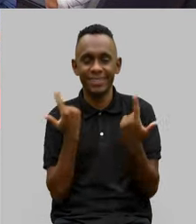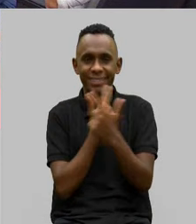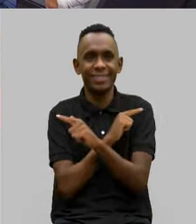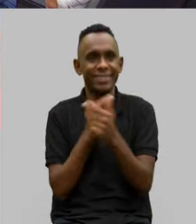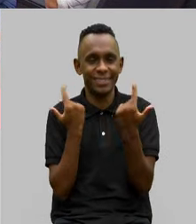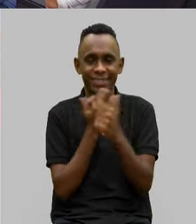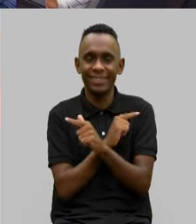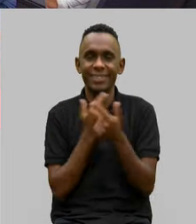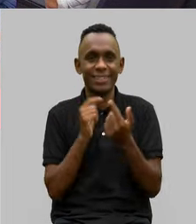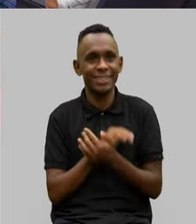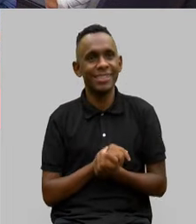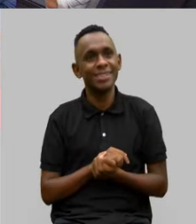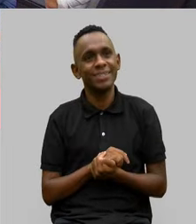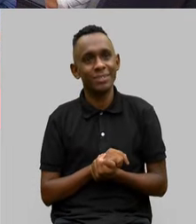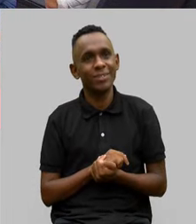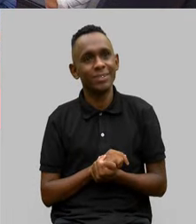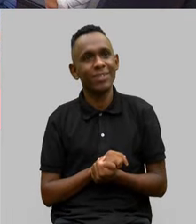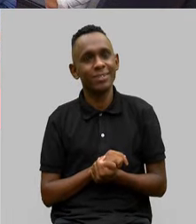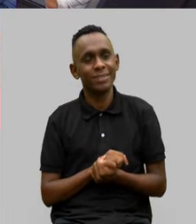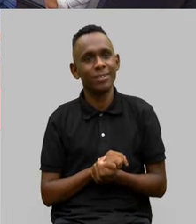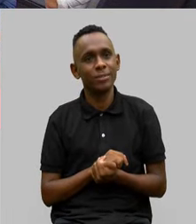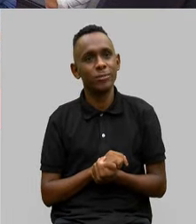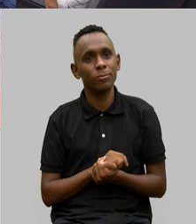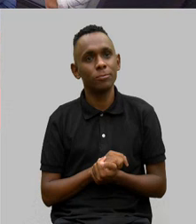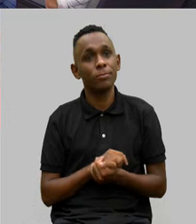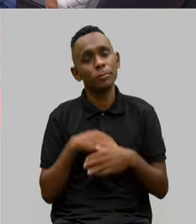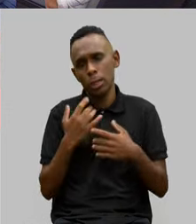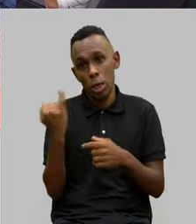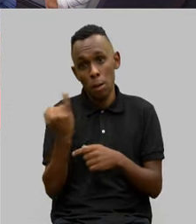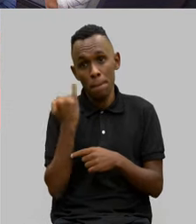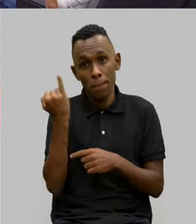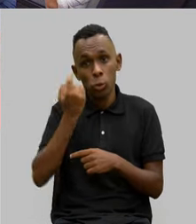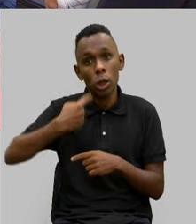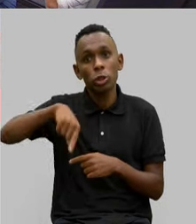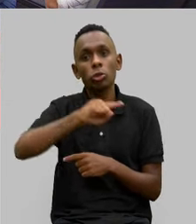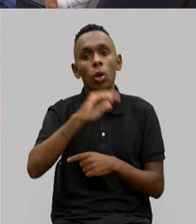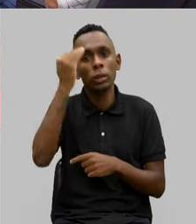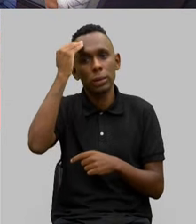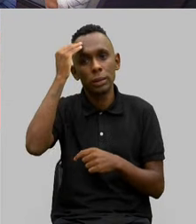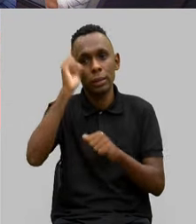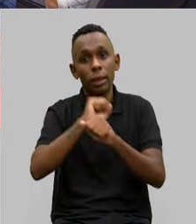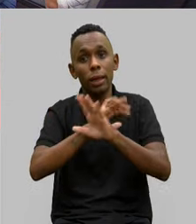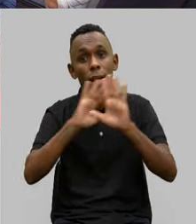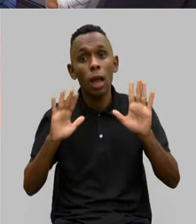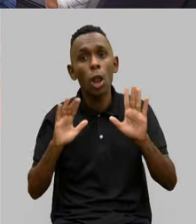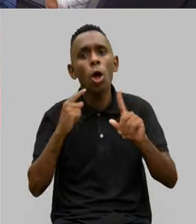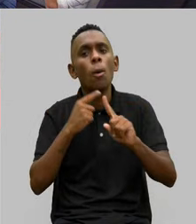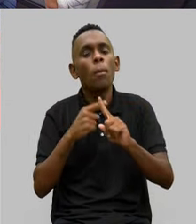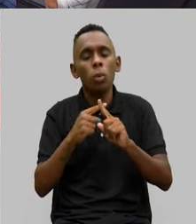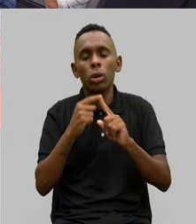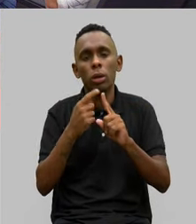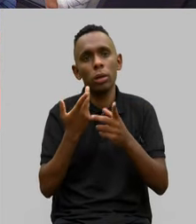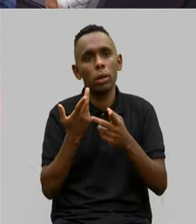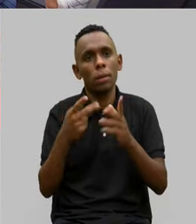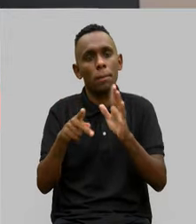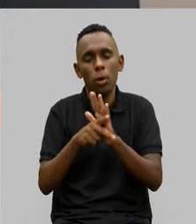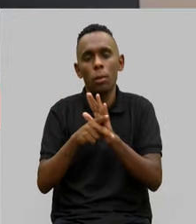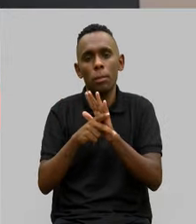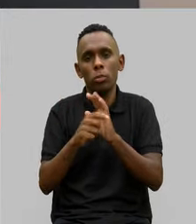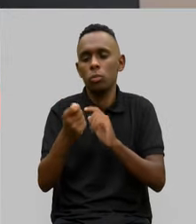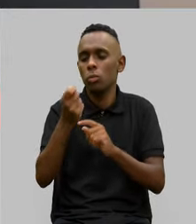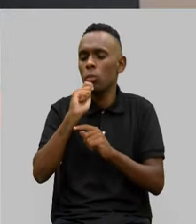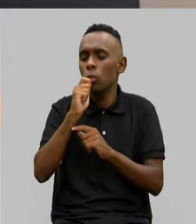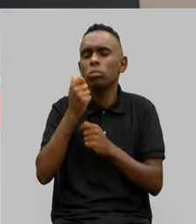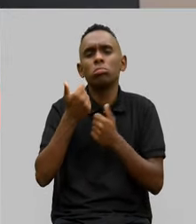sorriso Possivelmente com flor é é muito importante que a gente entenda o seguinte Por que que o cigarro de cannabis